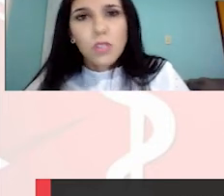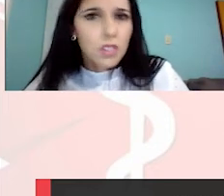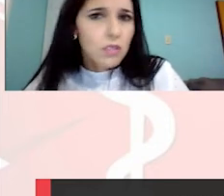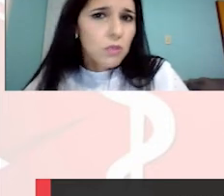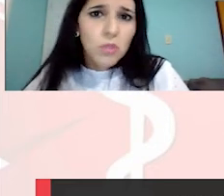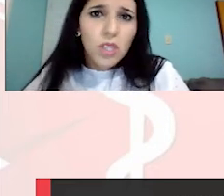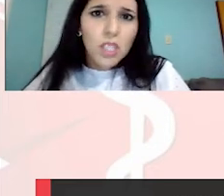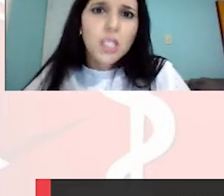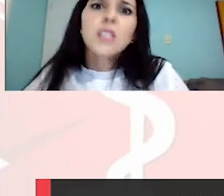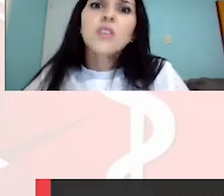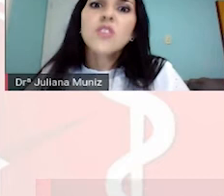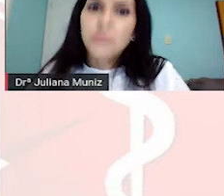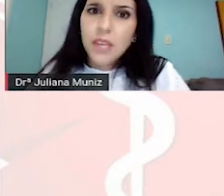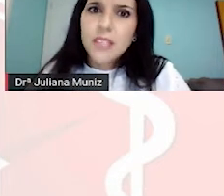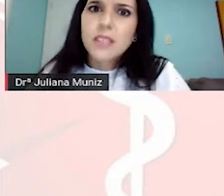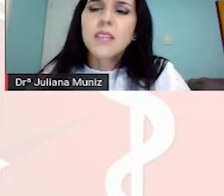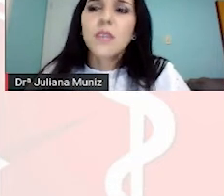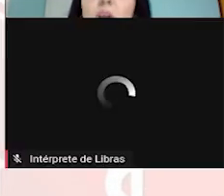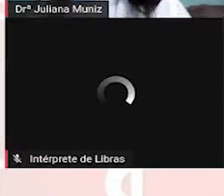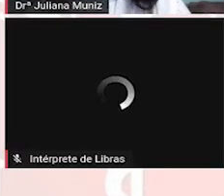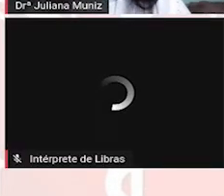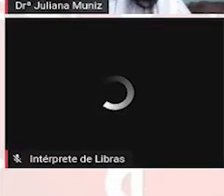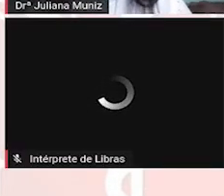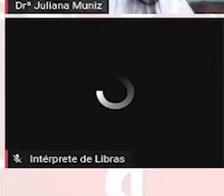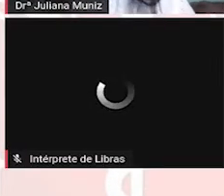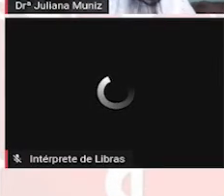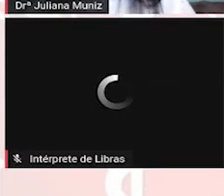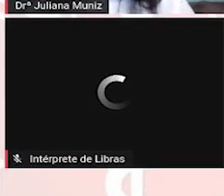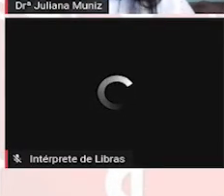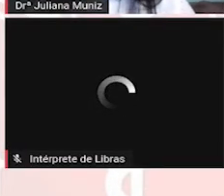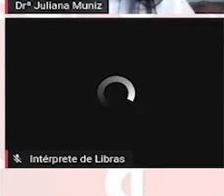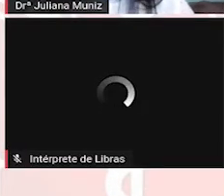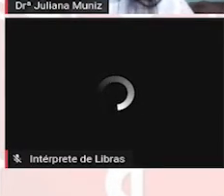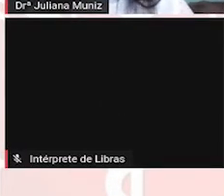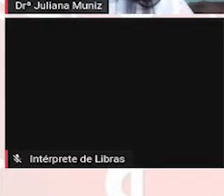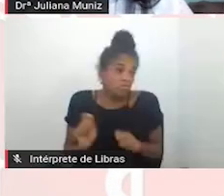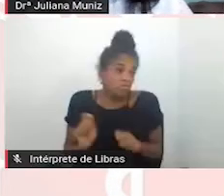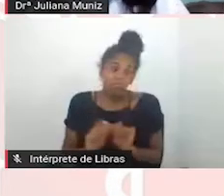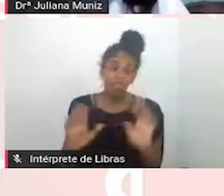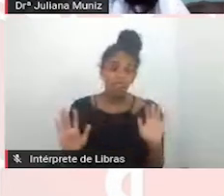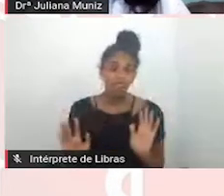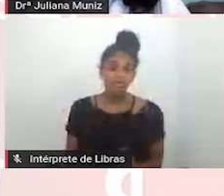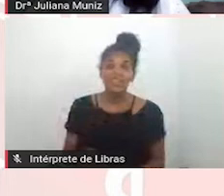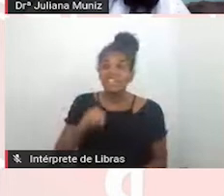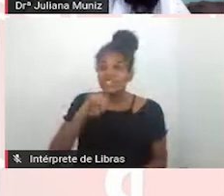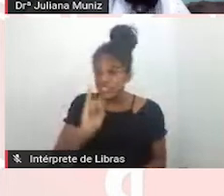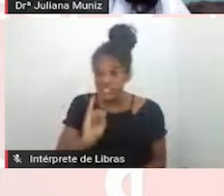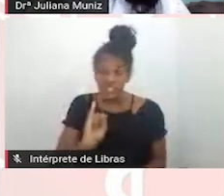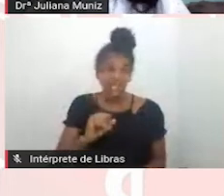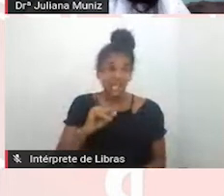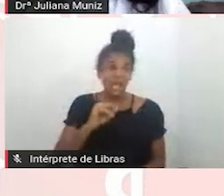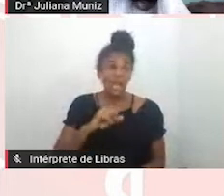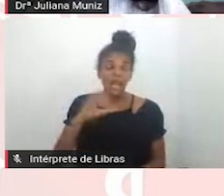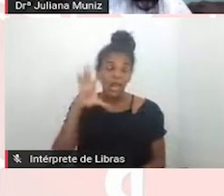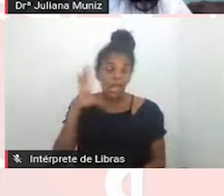estudo dizia que diminui a mortalidade, então a gente faz, certo? Se ela é realmente eficaz, a gente não sabe. A gente faz porque é uma droga que não faz mal, é uma